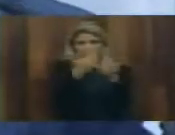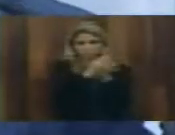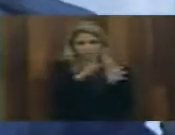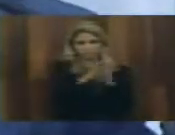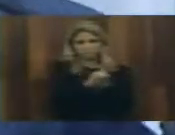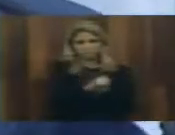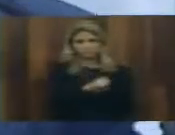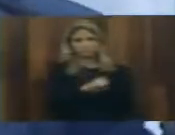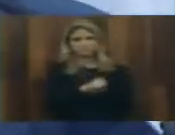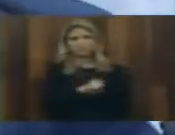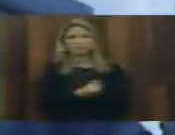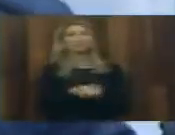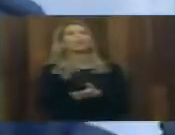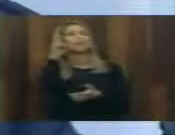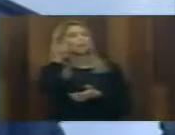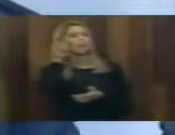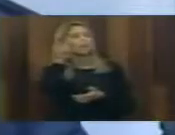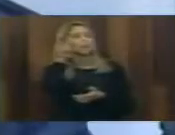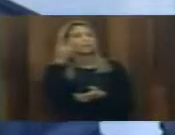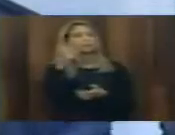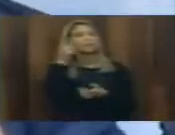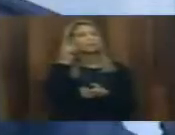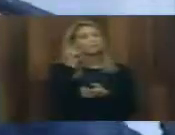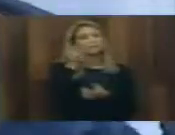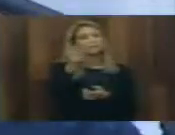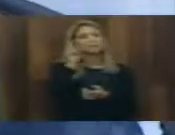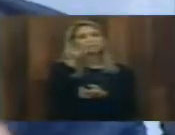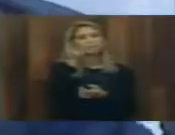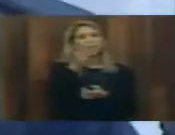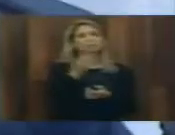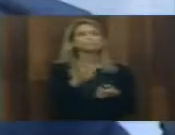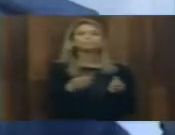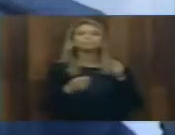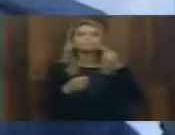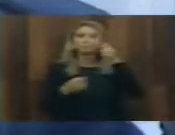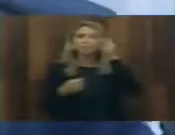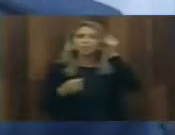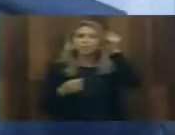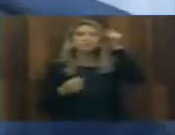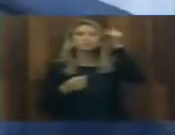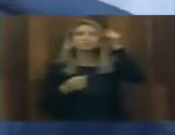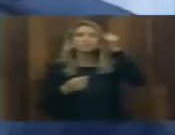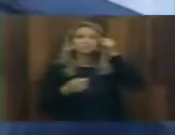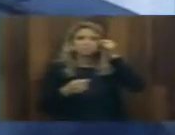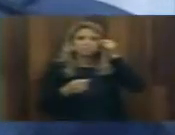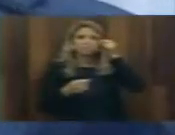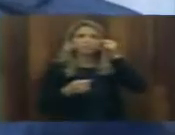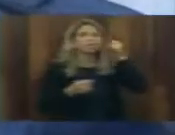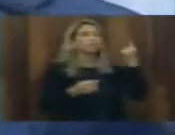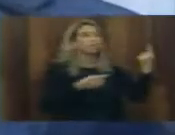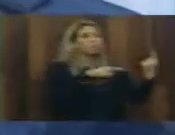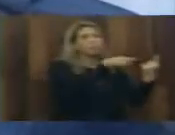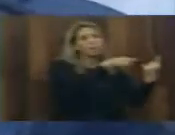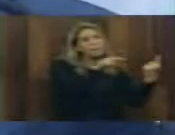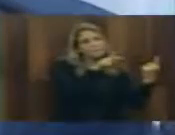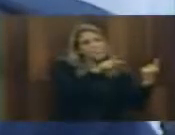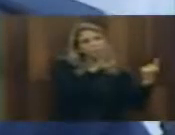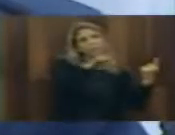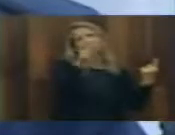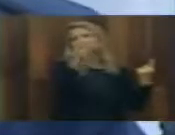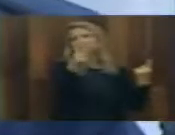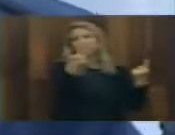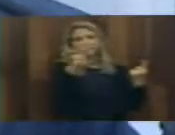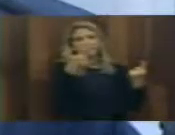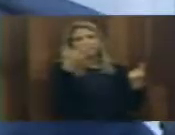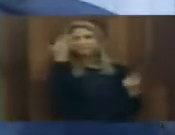vê o cisco no olho do seu irmão e não vê a trava no seu olho. É o prefeito mais politiqueiro que essa cidade